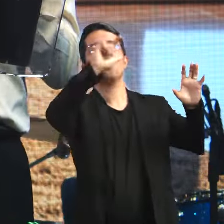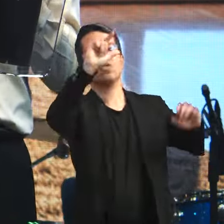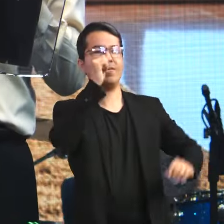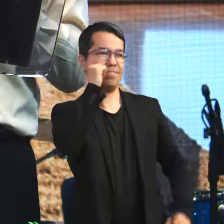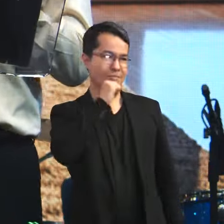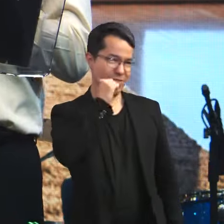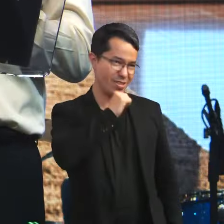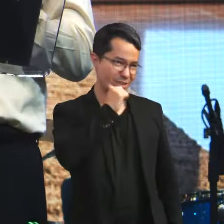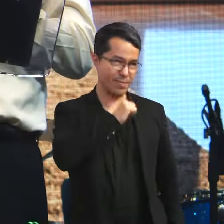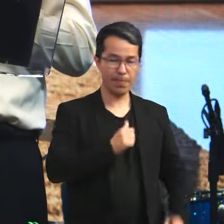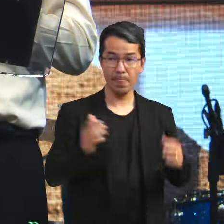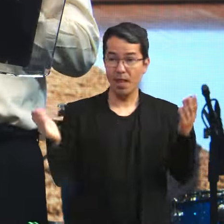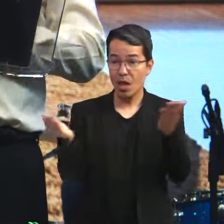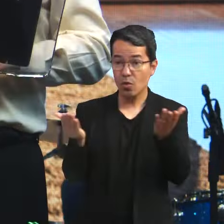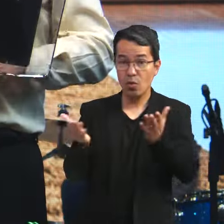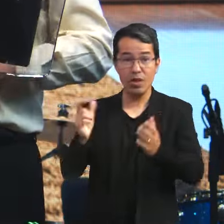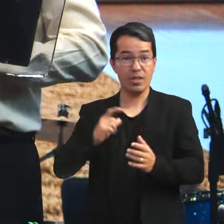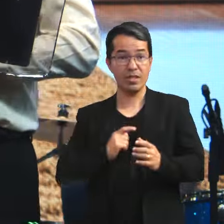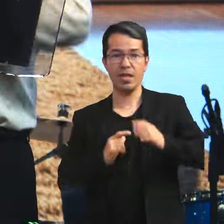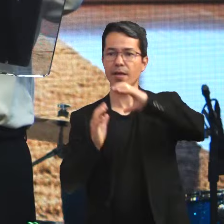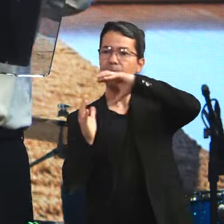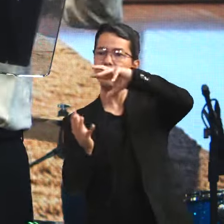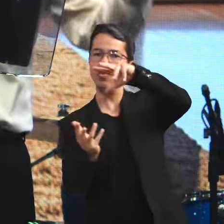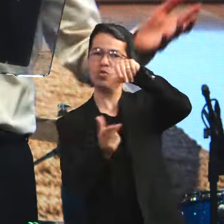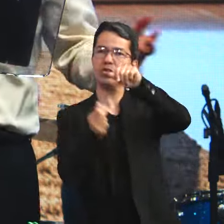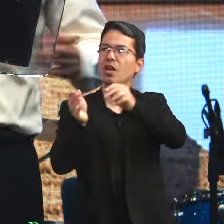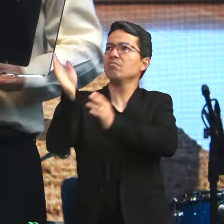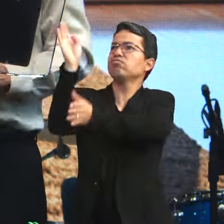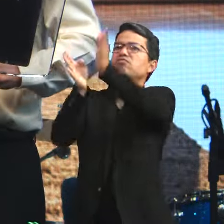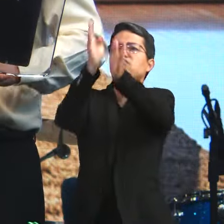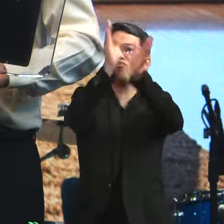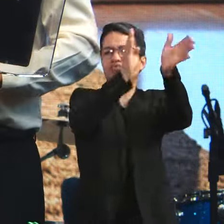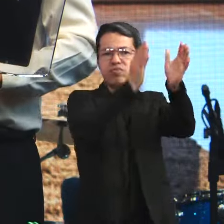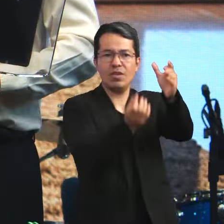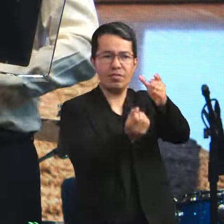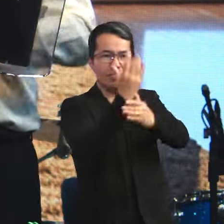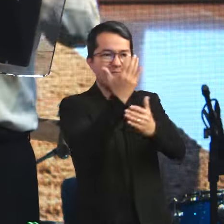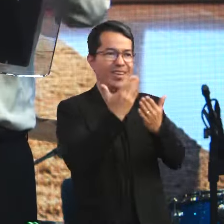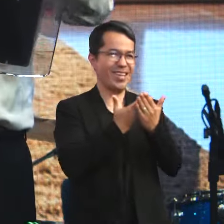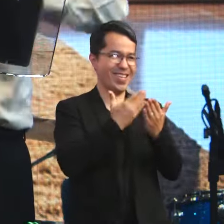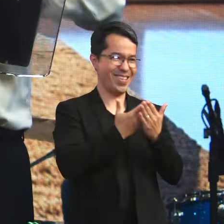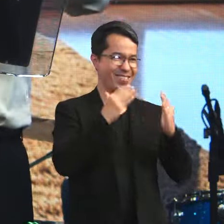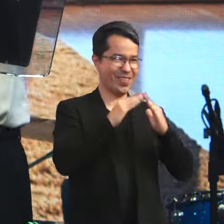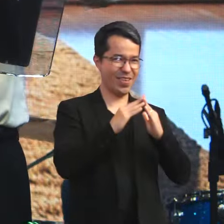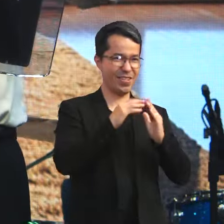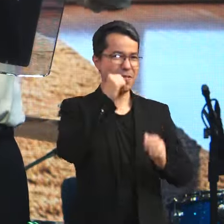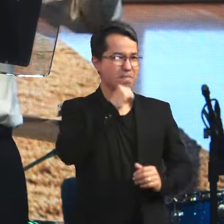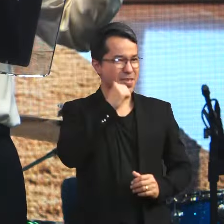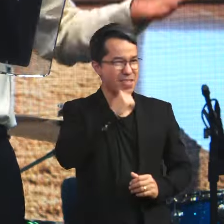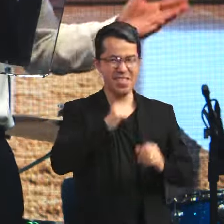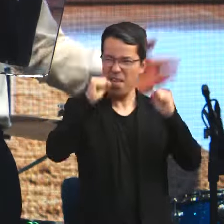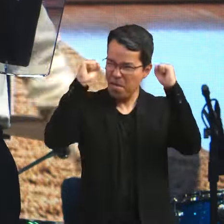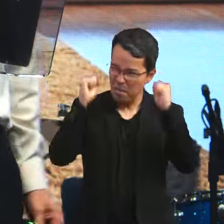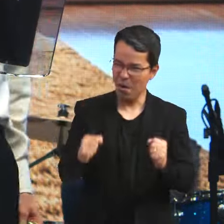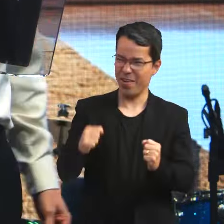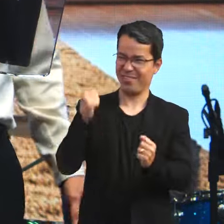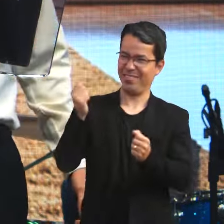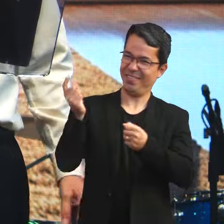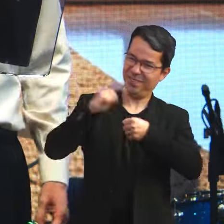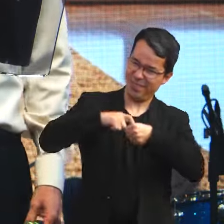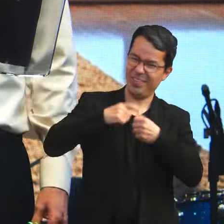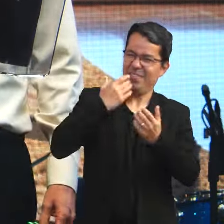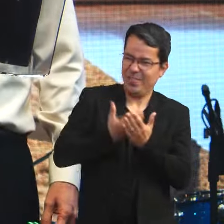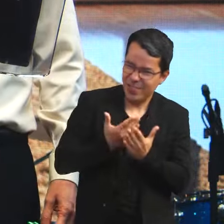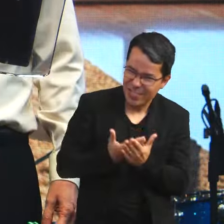delab mund ela trab no mundo inteiro abrindo escolas para que nas oportunid